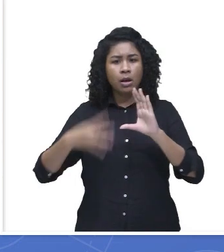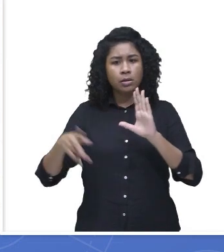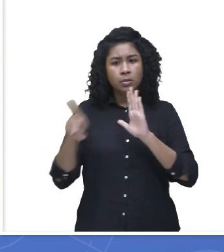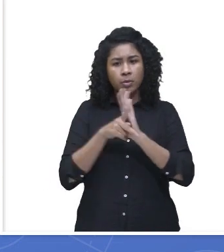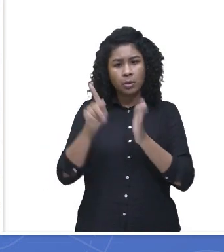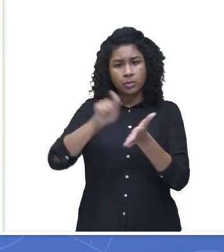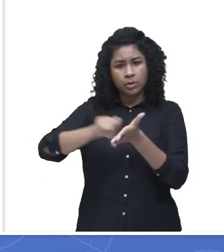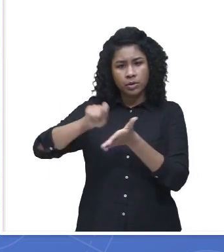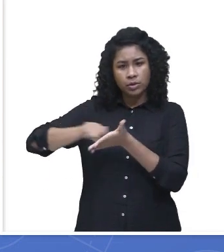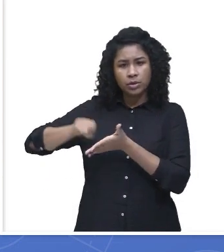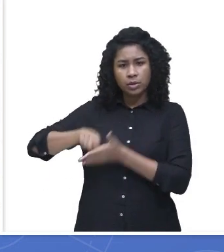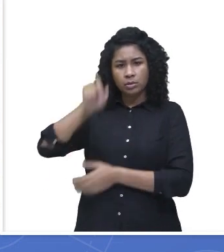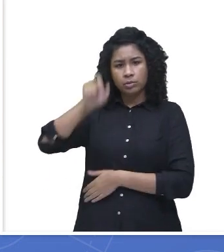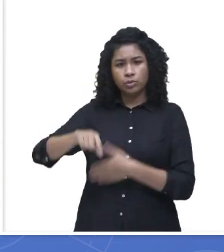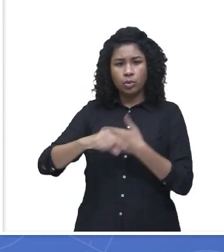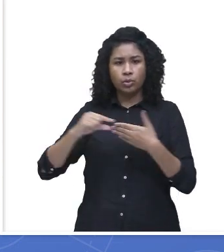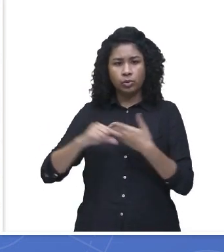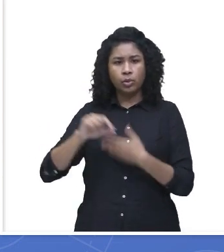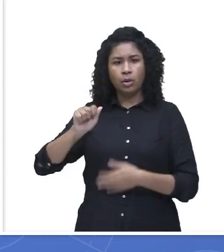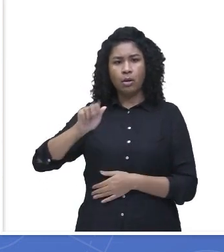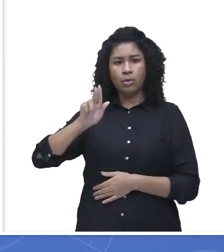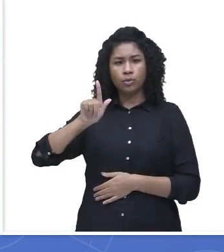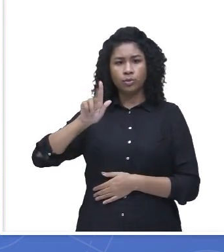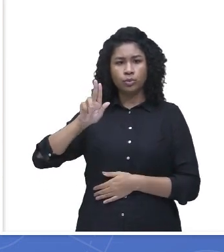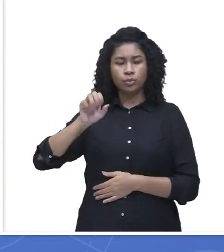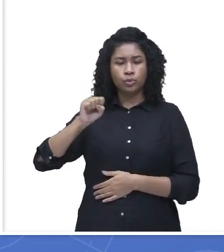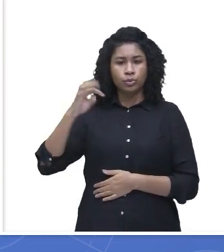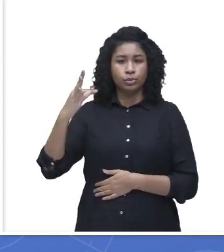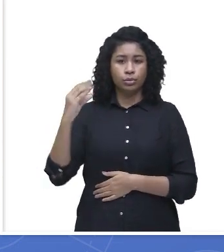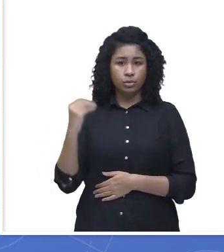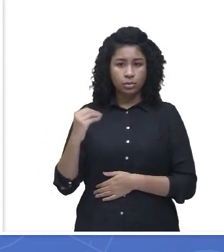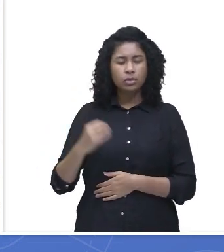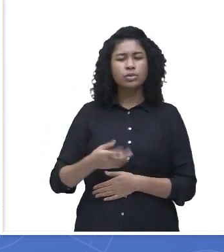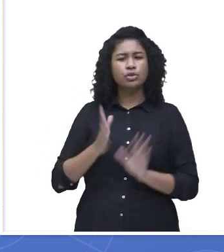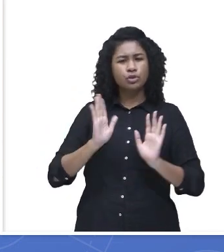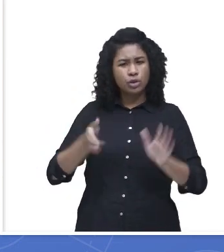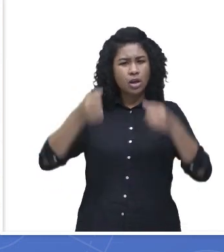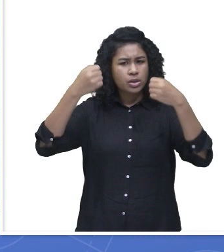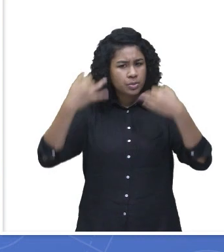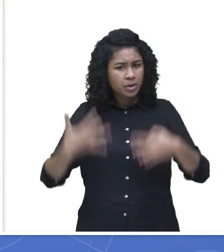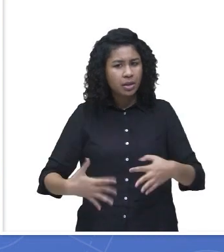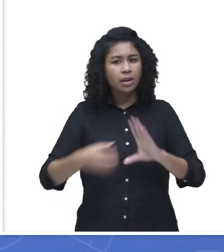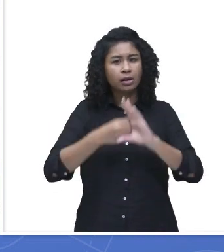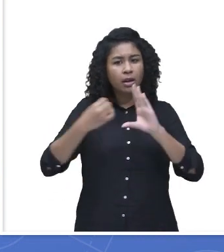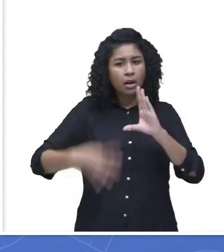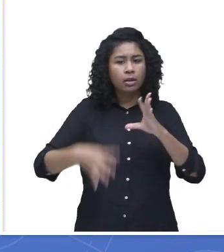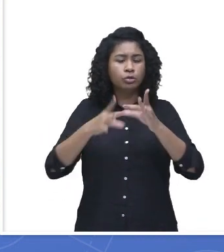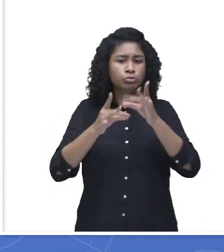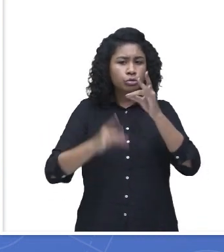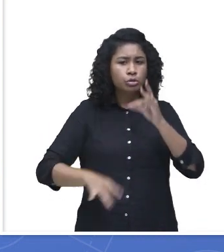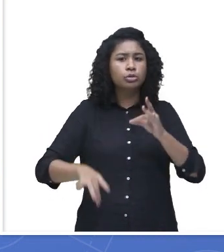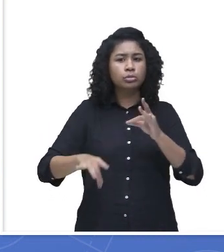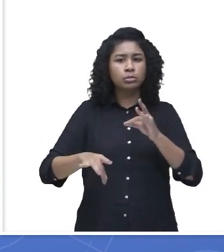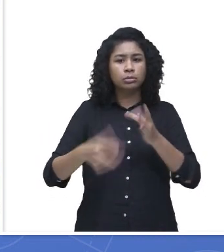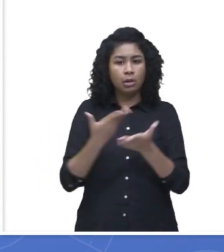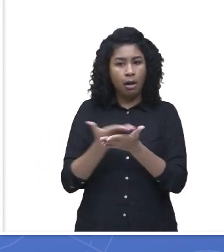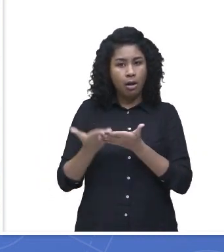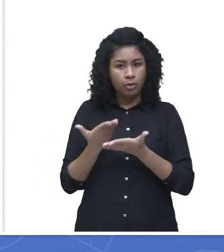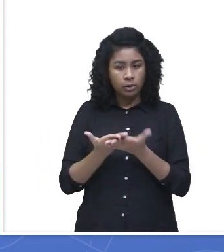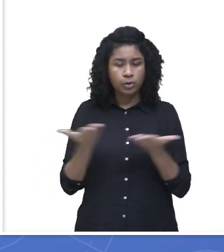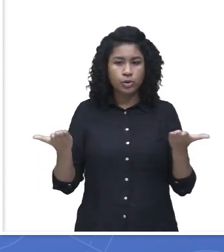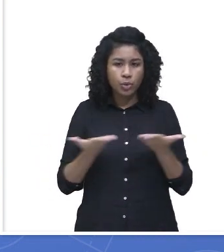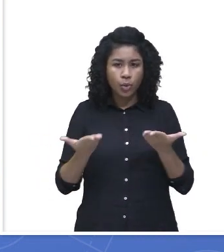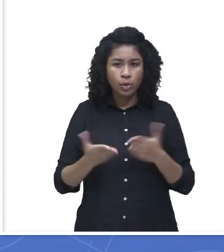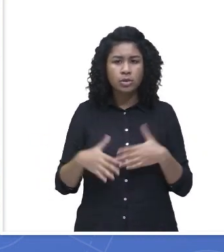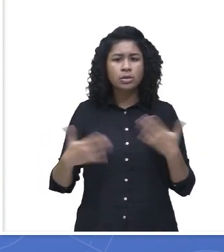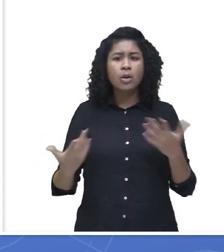escrita de Augusto dos Anjos. Então nós vimos essas características durante a aula, né? Então que ele utilizou na sua